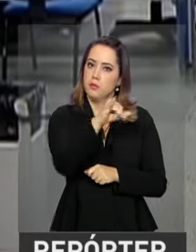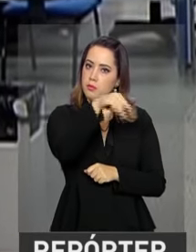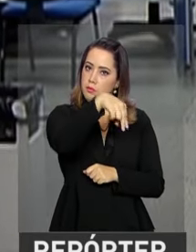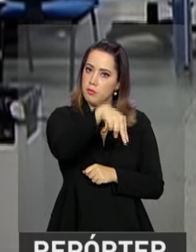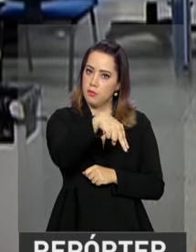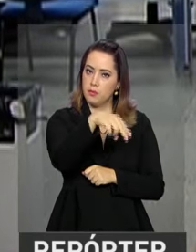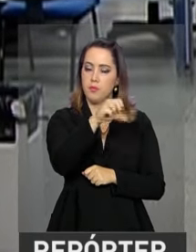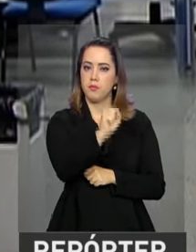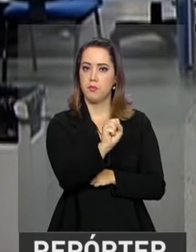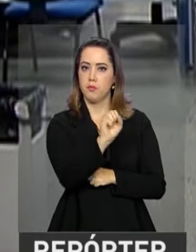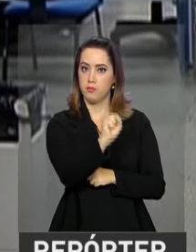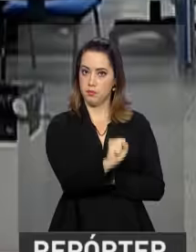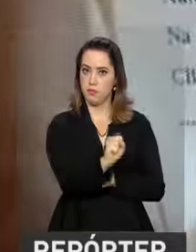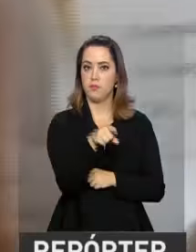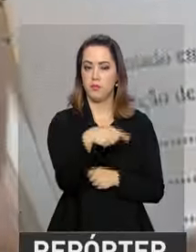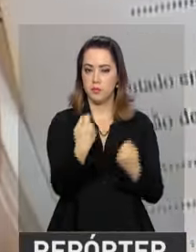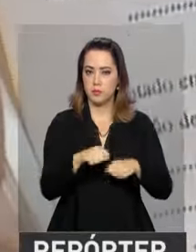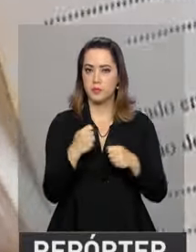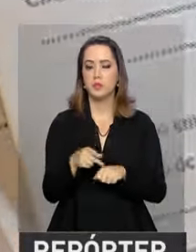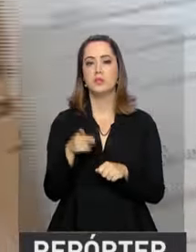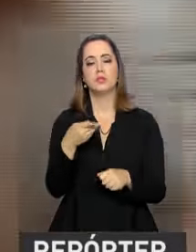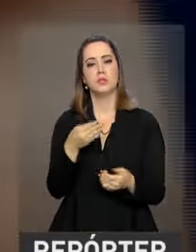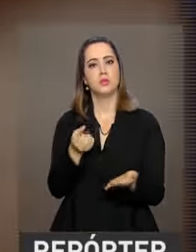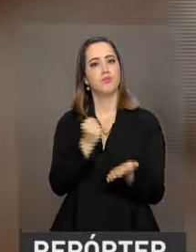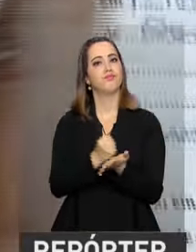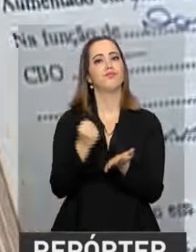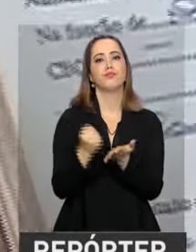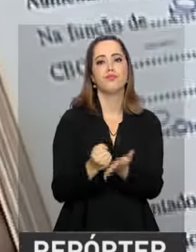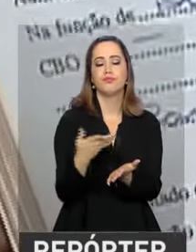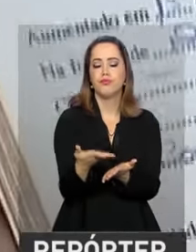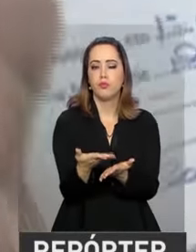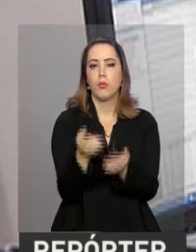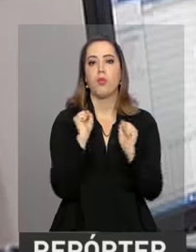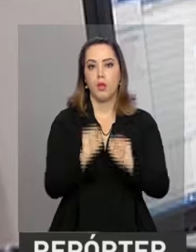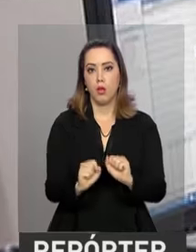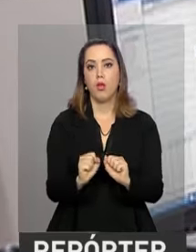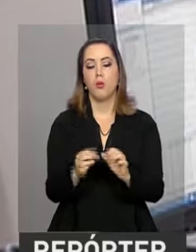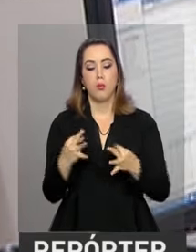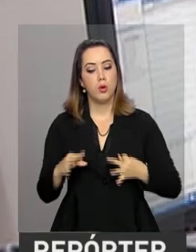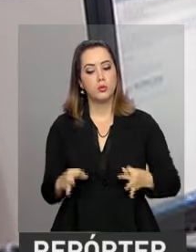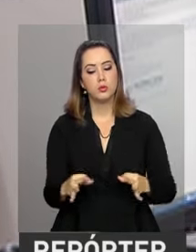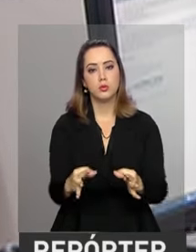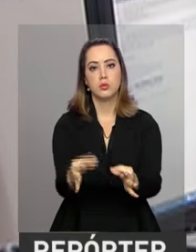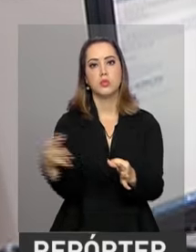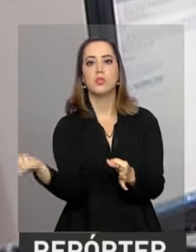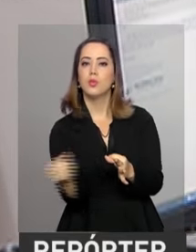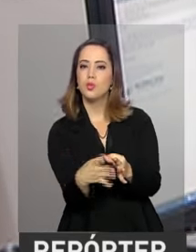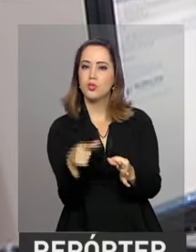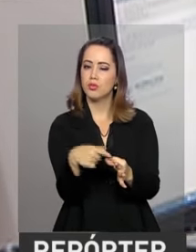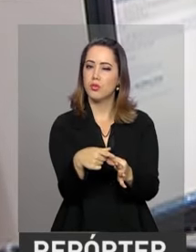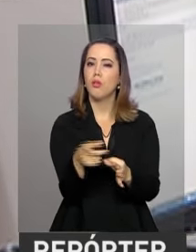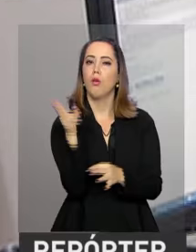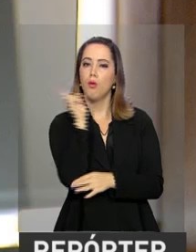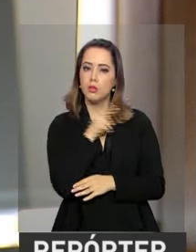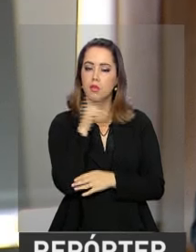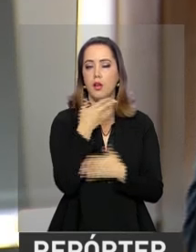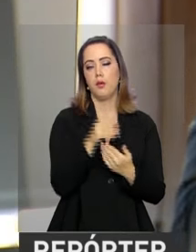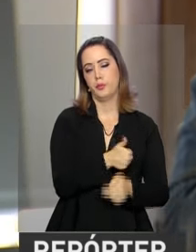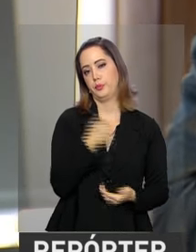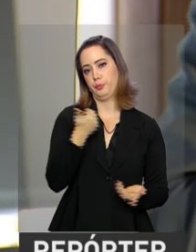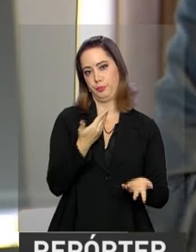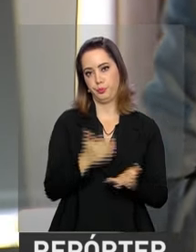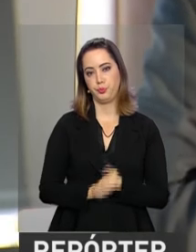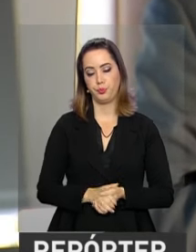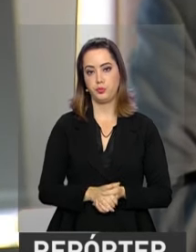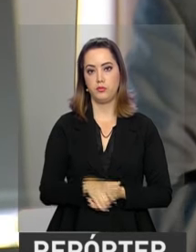INSS querendo fazer uma conta, averbar o seu tempo de trabalho, pode, por intermédio dessas ferramentas tecnológicas, abreviar muito esse processo. O